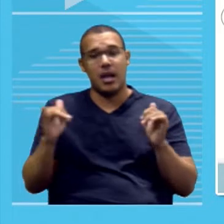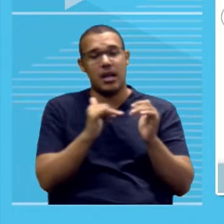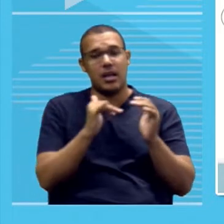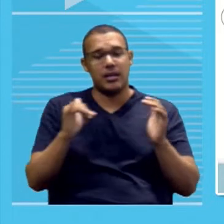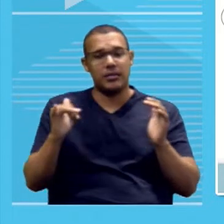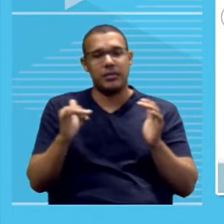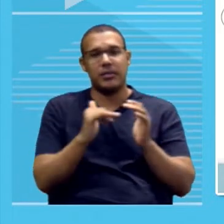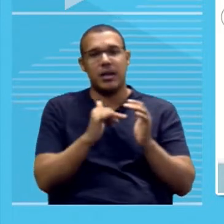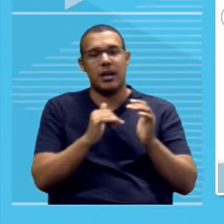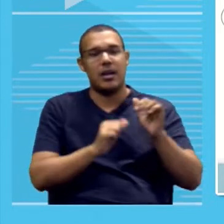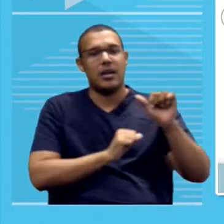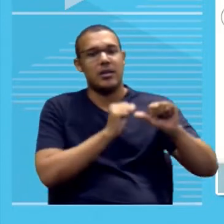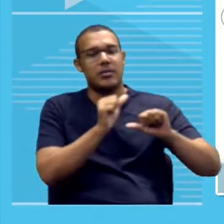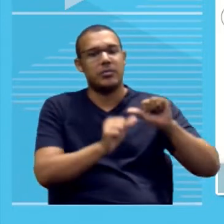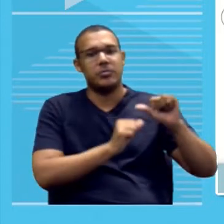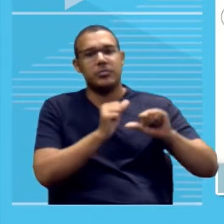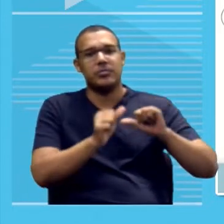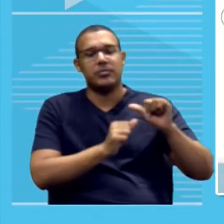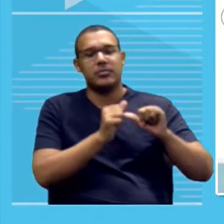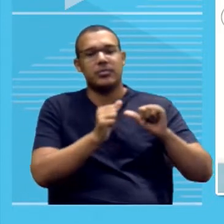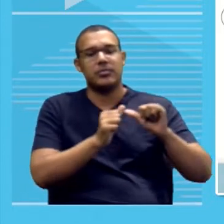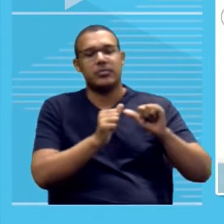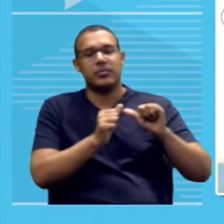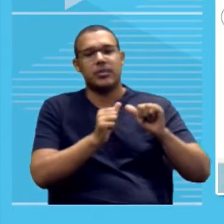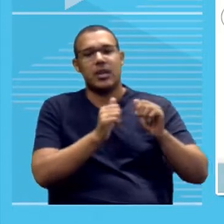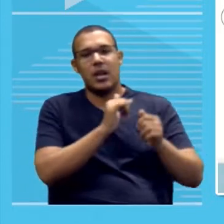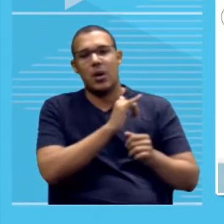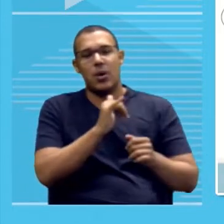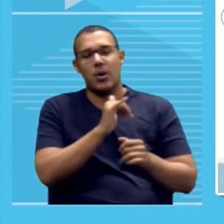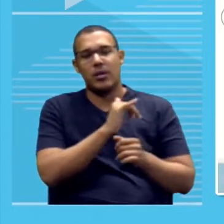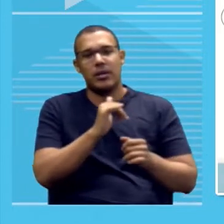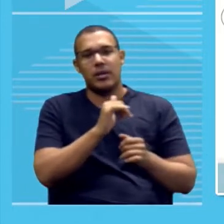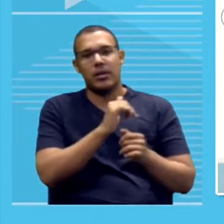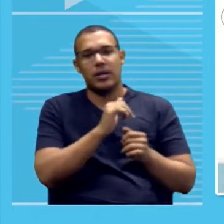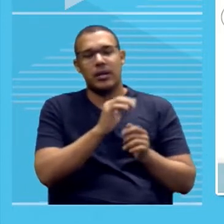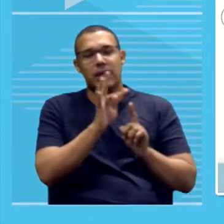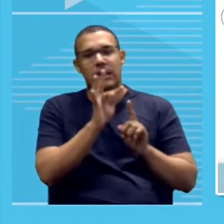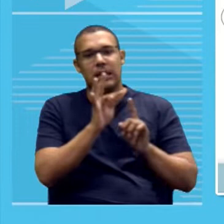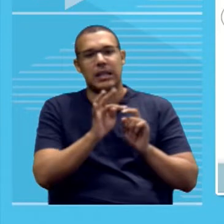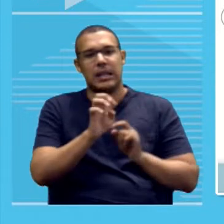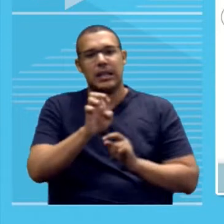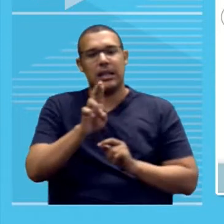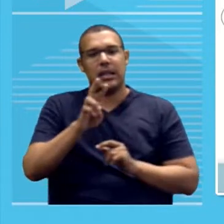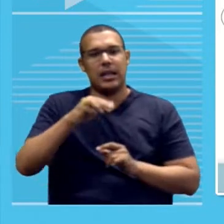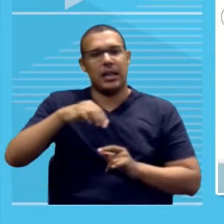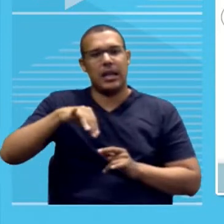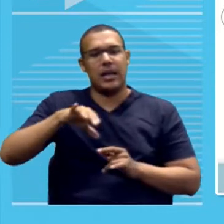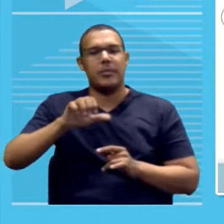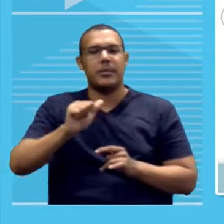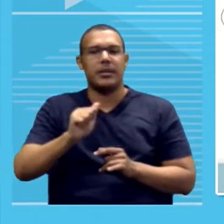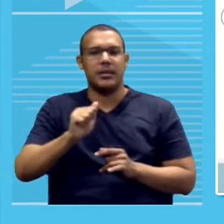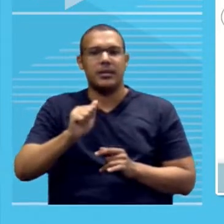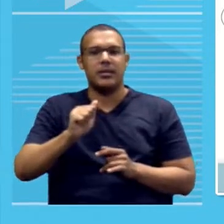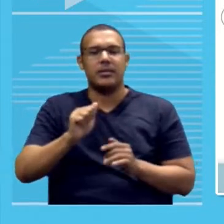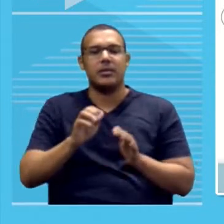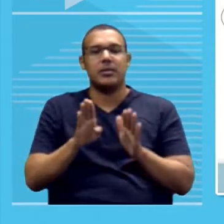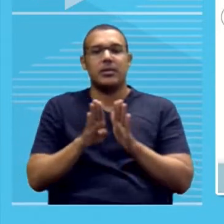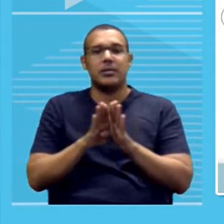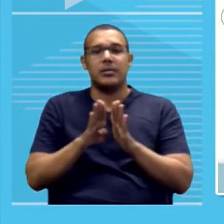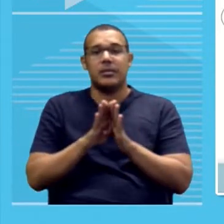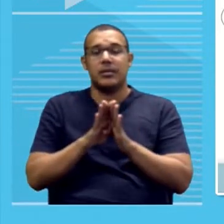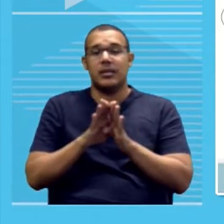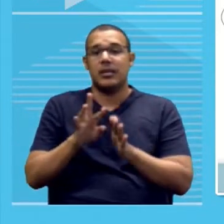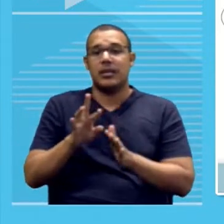elétrica e transformar em uma energia térmica, certo? também chamado de